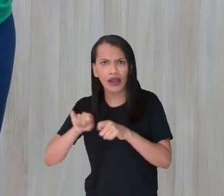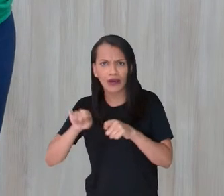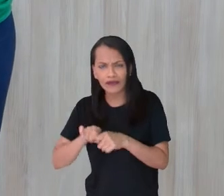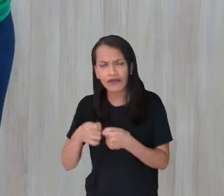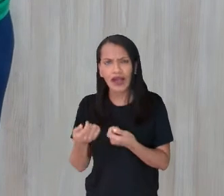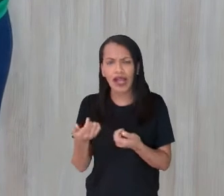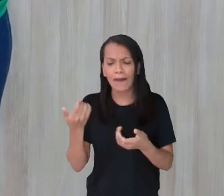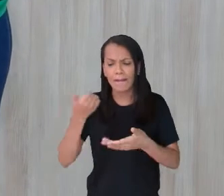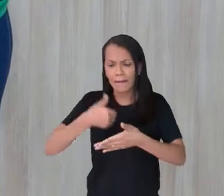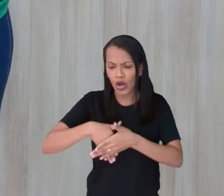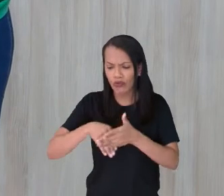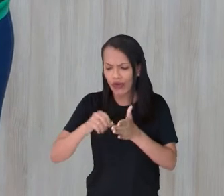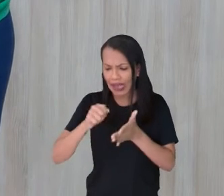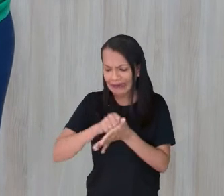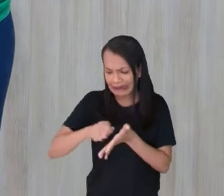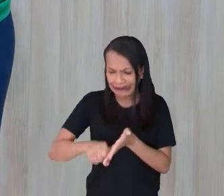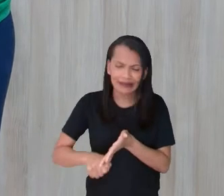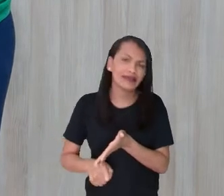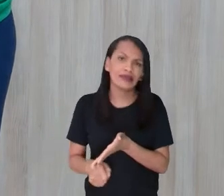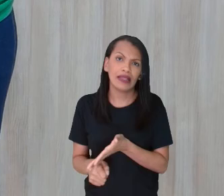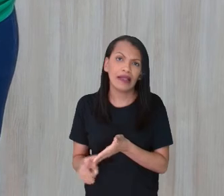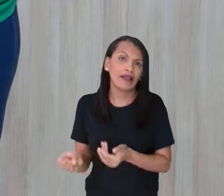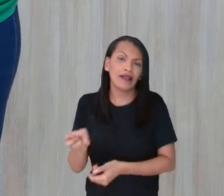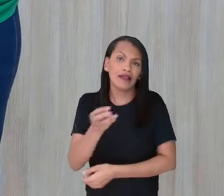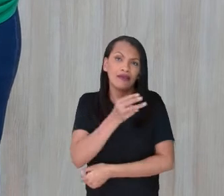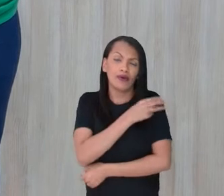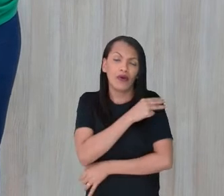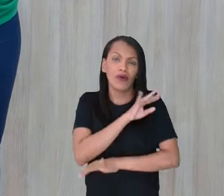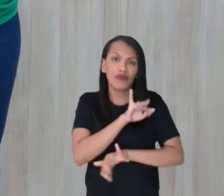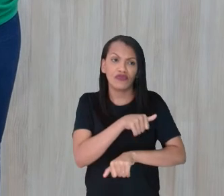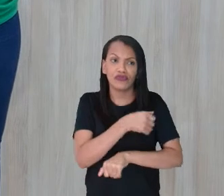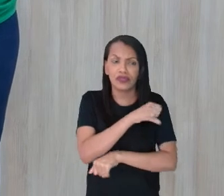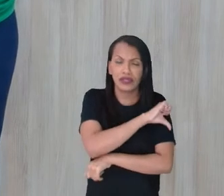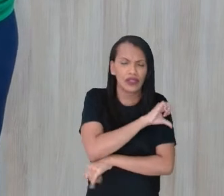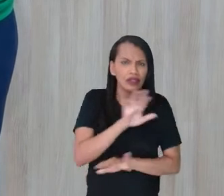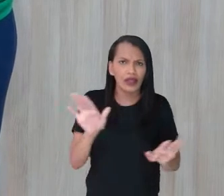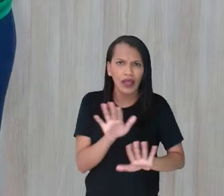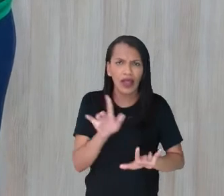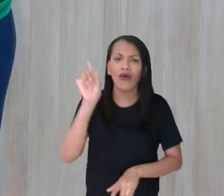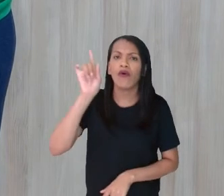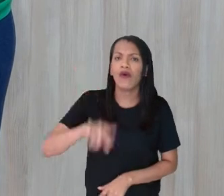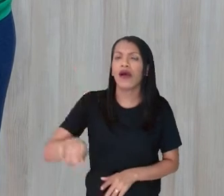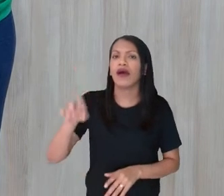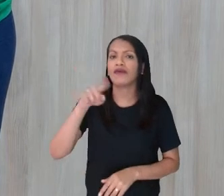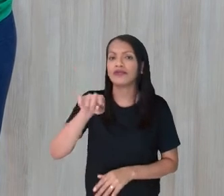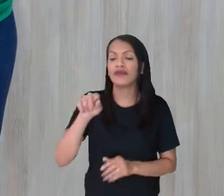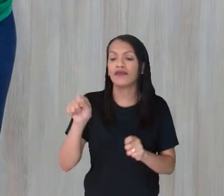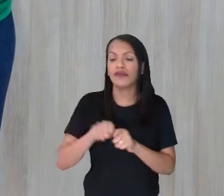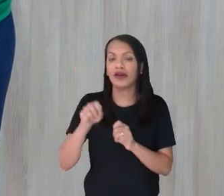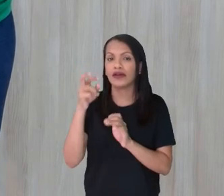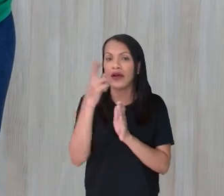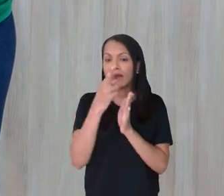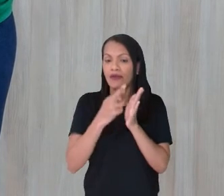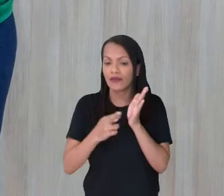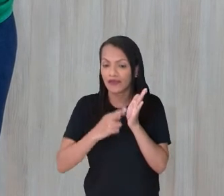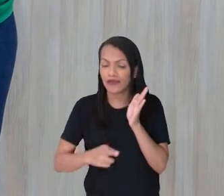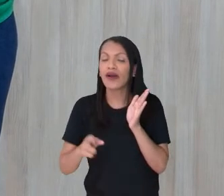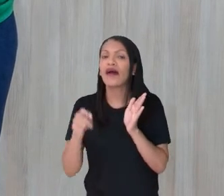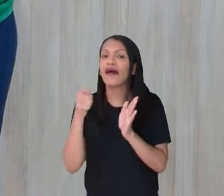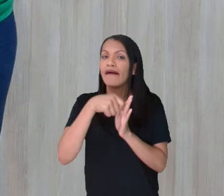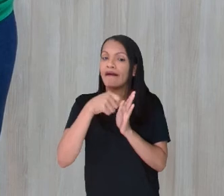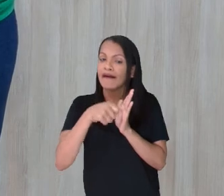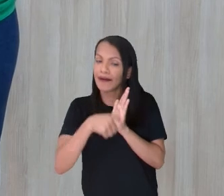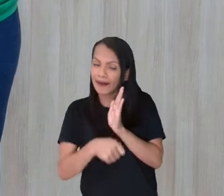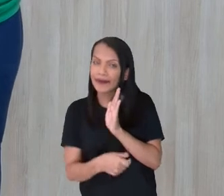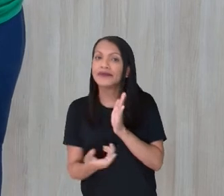ensino médio. Existe uma competência quando você faz a sua redação, que é dissertativa